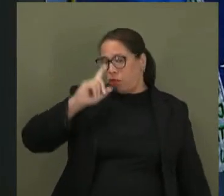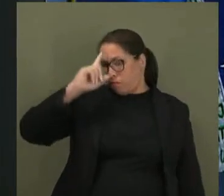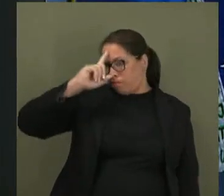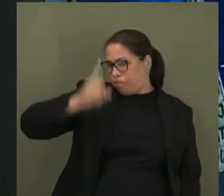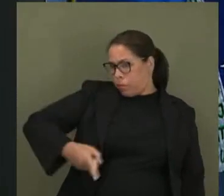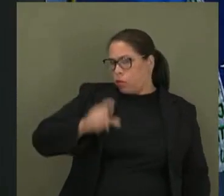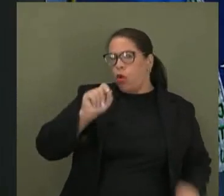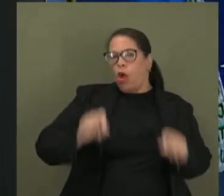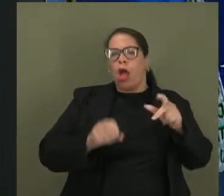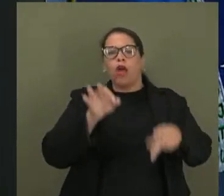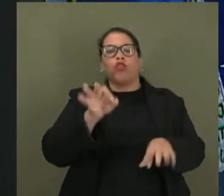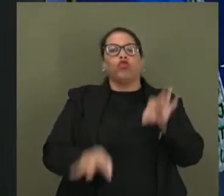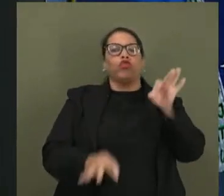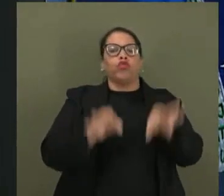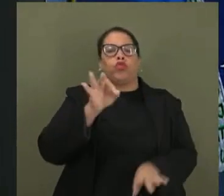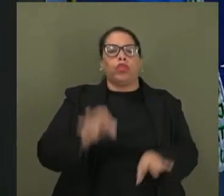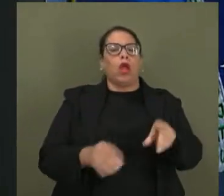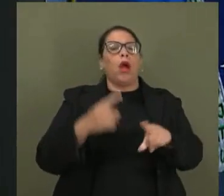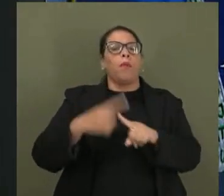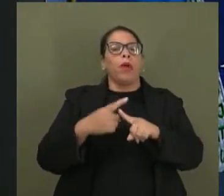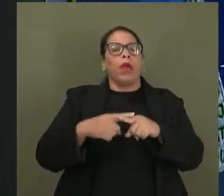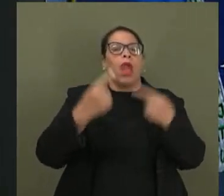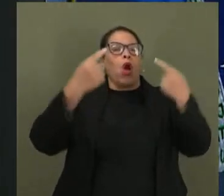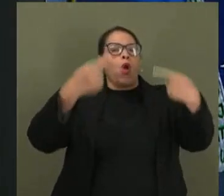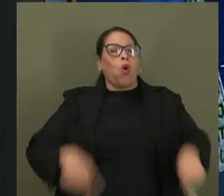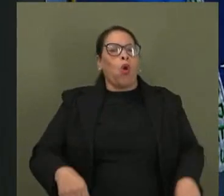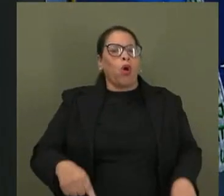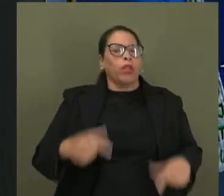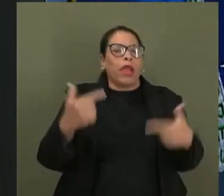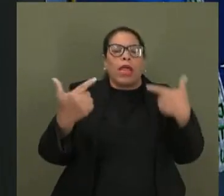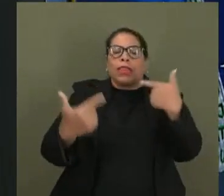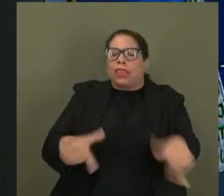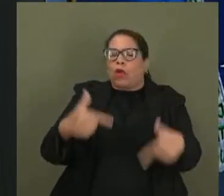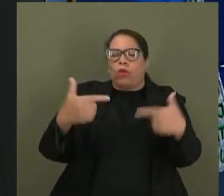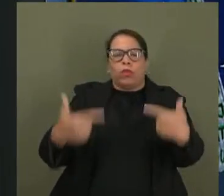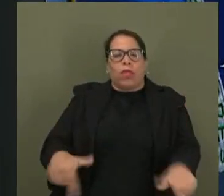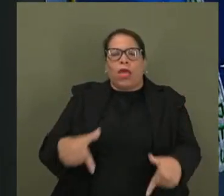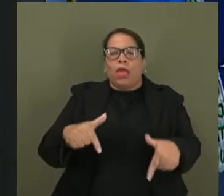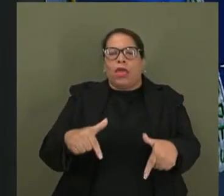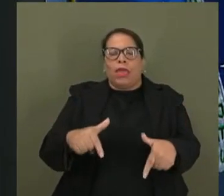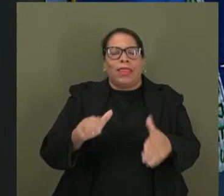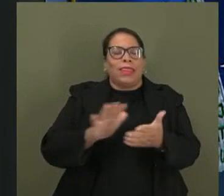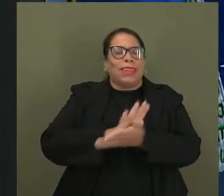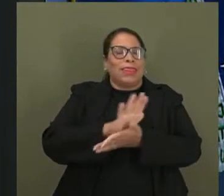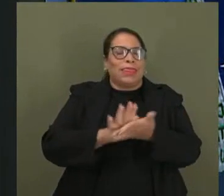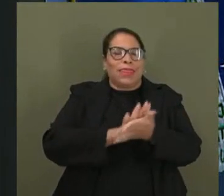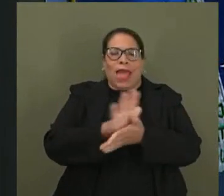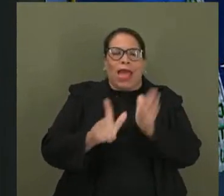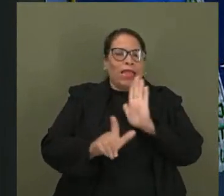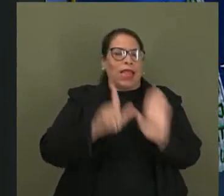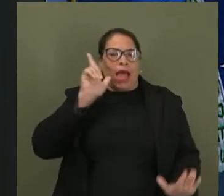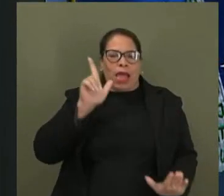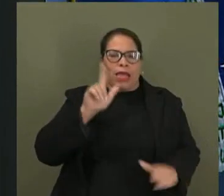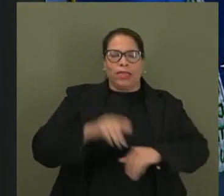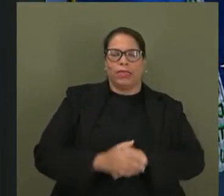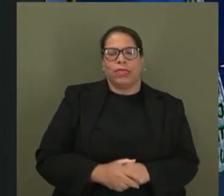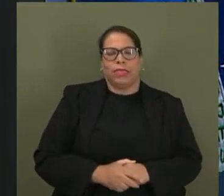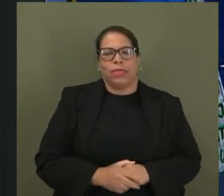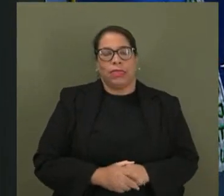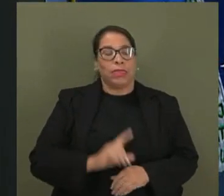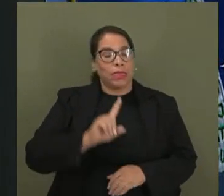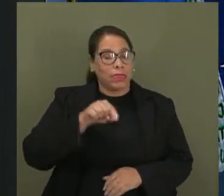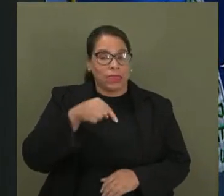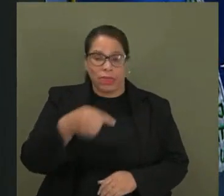a do judiciário, pois contra ela não há a quem recorrer. Pois é, senhor